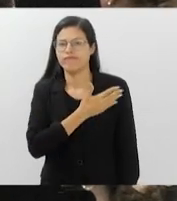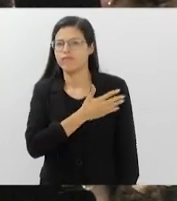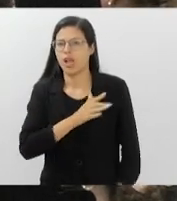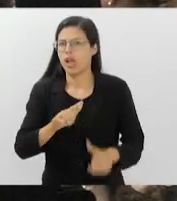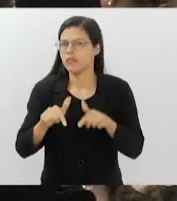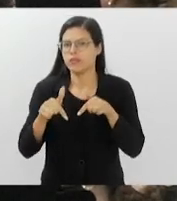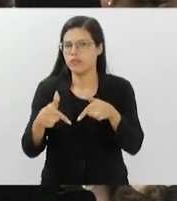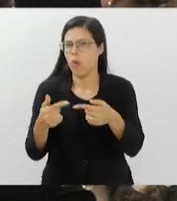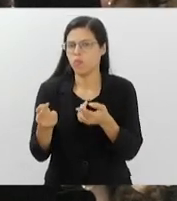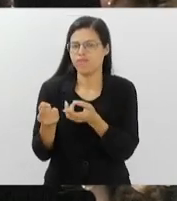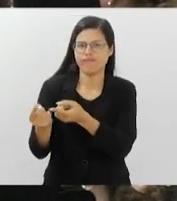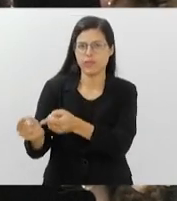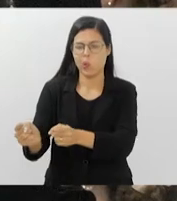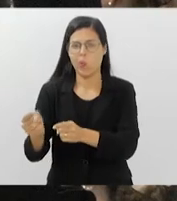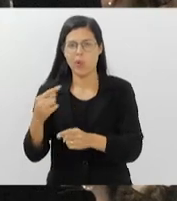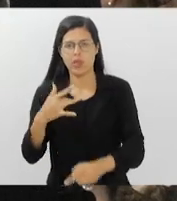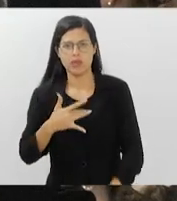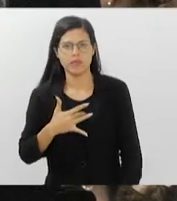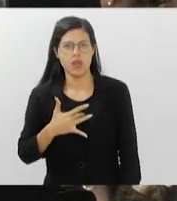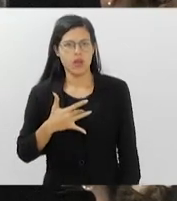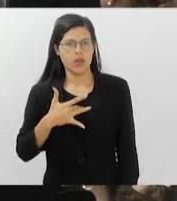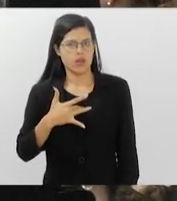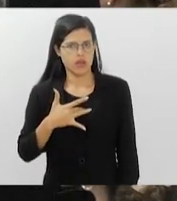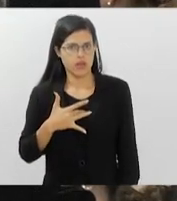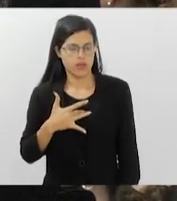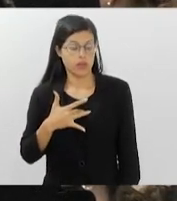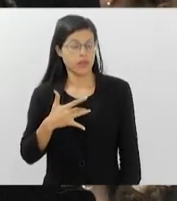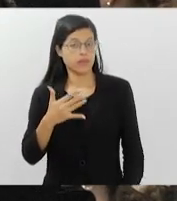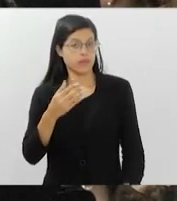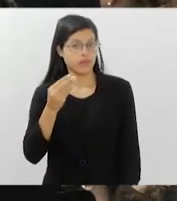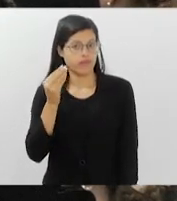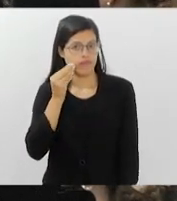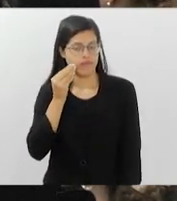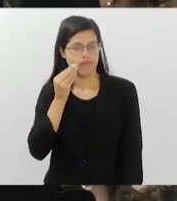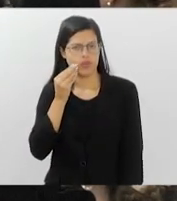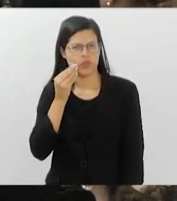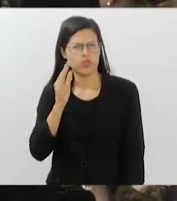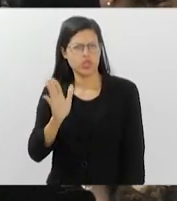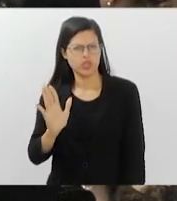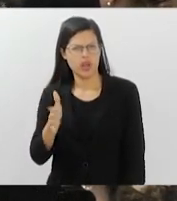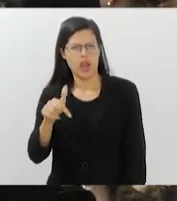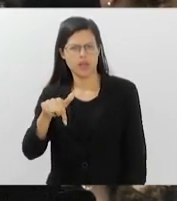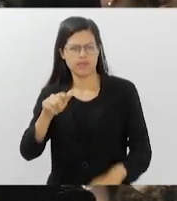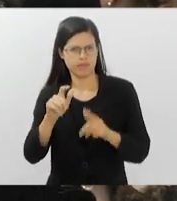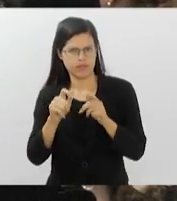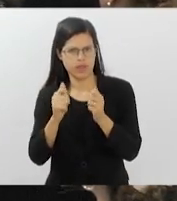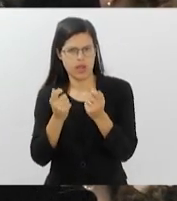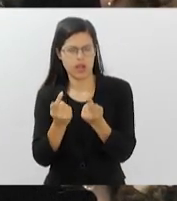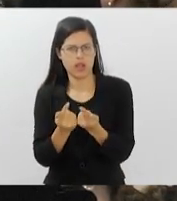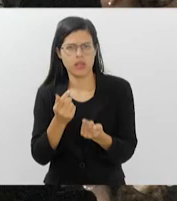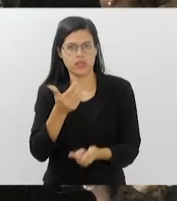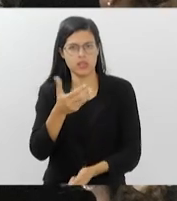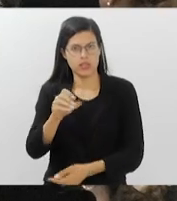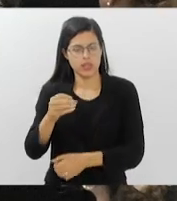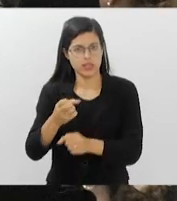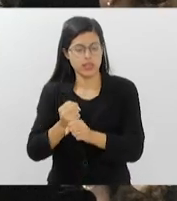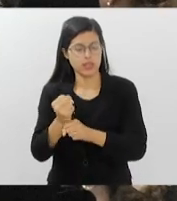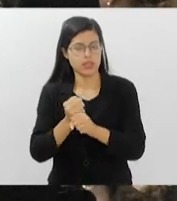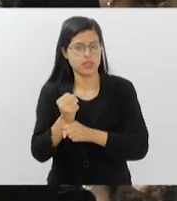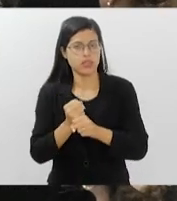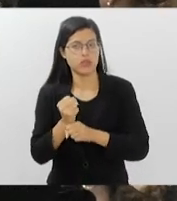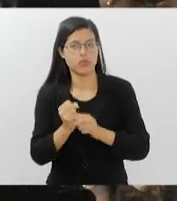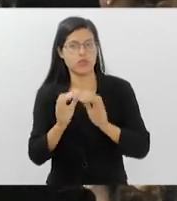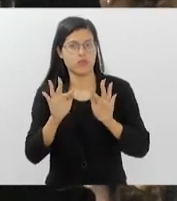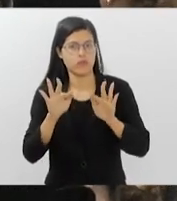eh eu tento eh eu tô nessa casa 10 anos encerro o meu terceiro